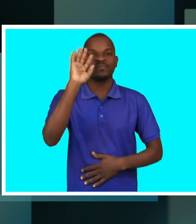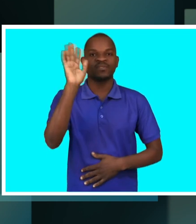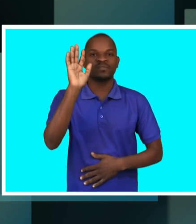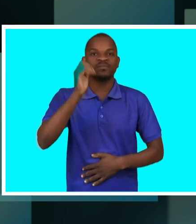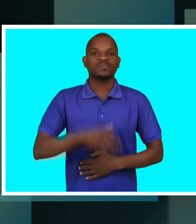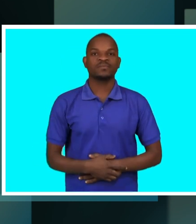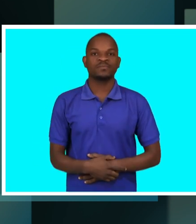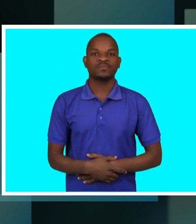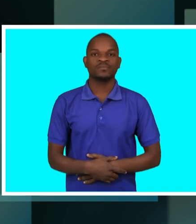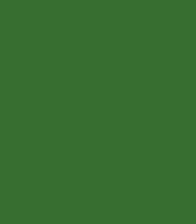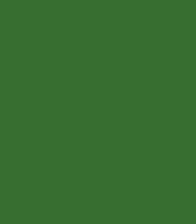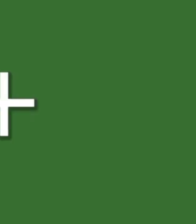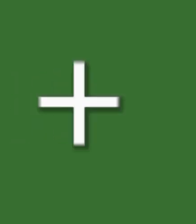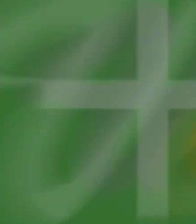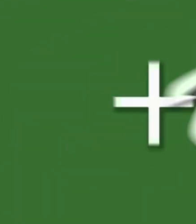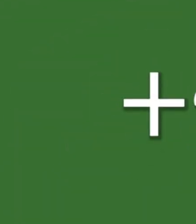Até lá!